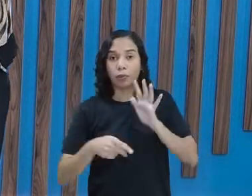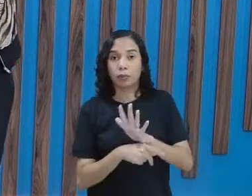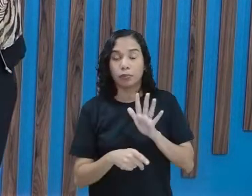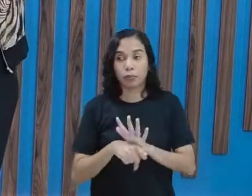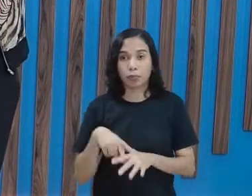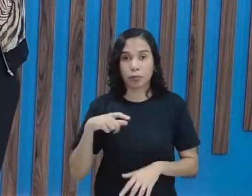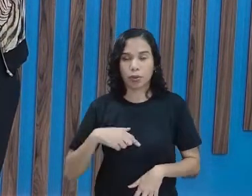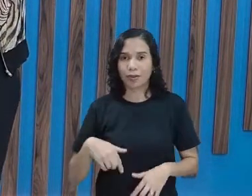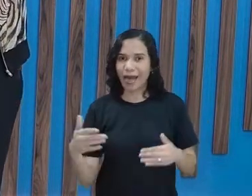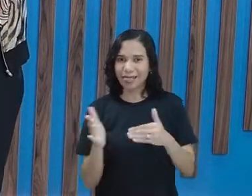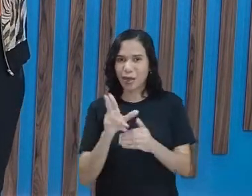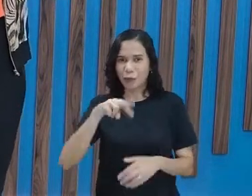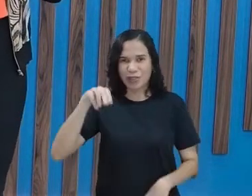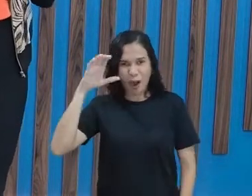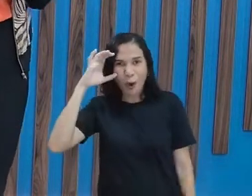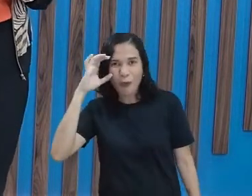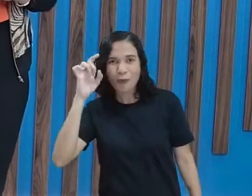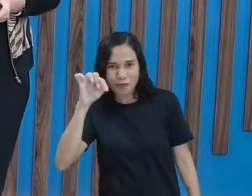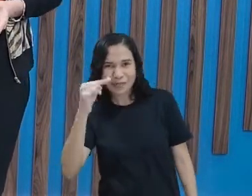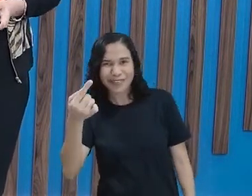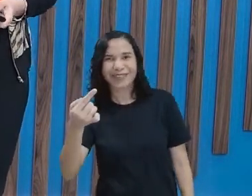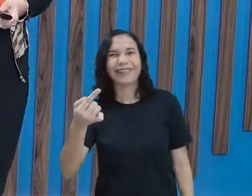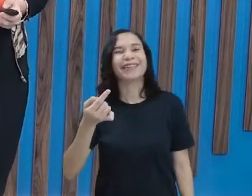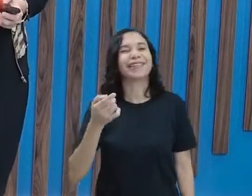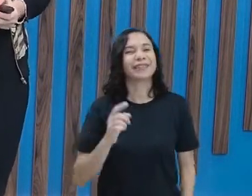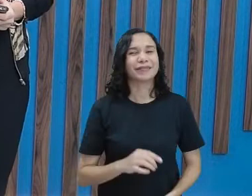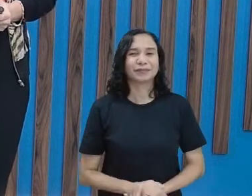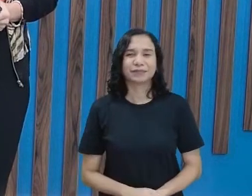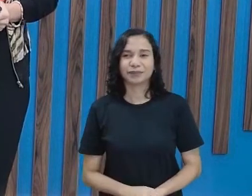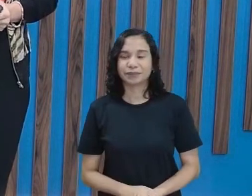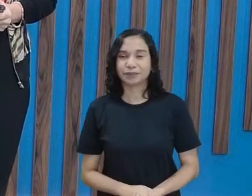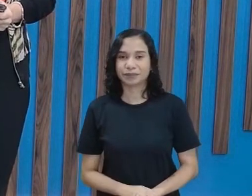um par de óculos, não é? Vocês já viram isso?